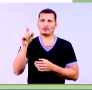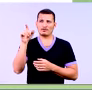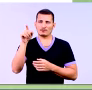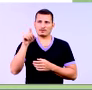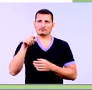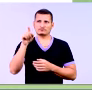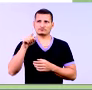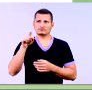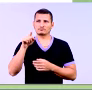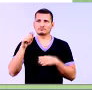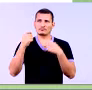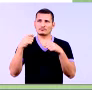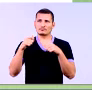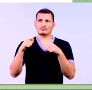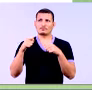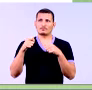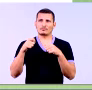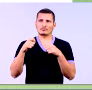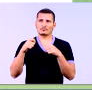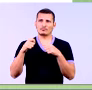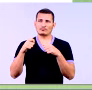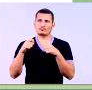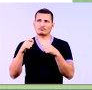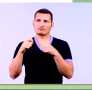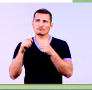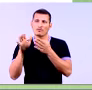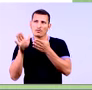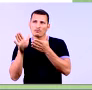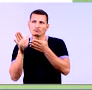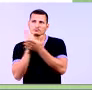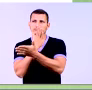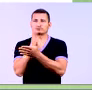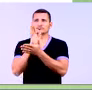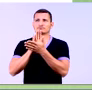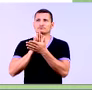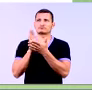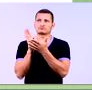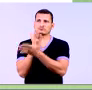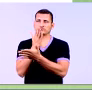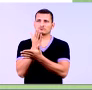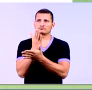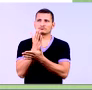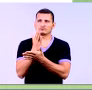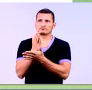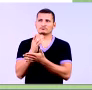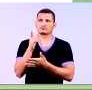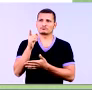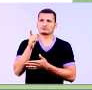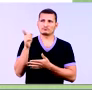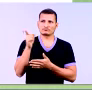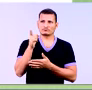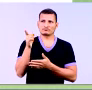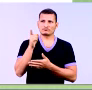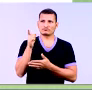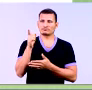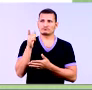elas precisariam ser desfeitas. Essa aqui, efetivamente, nesse momento não foi,